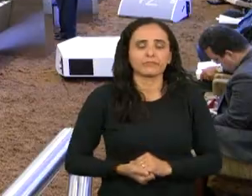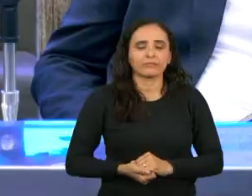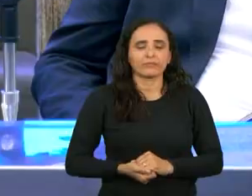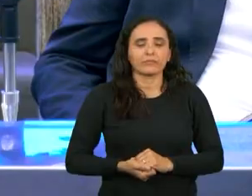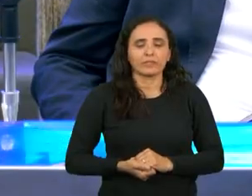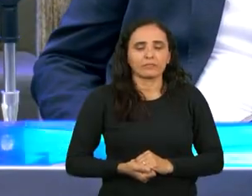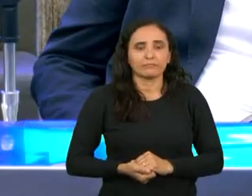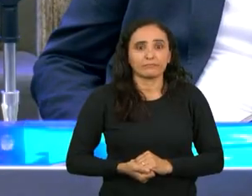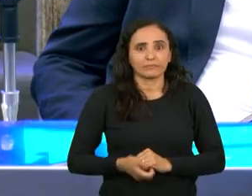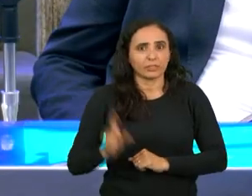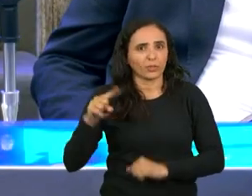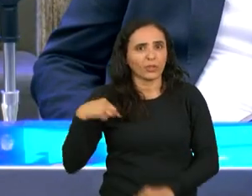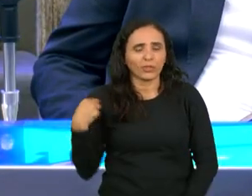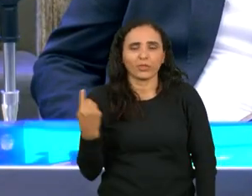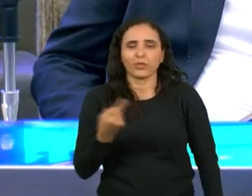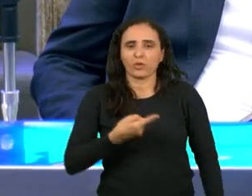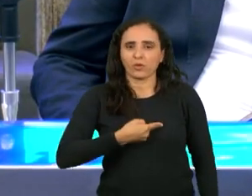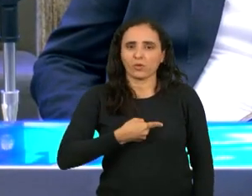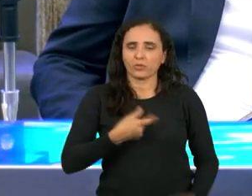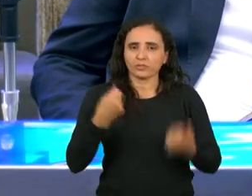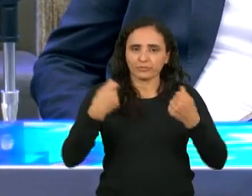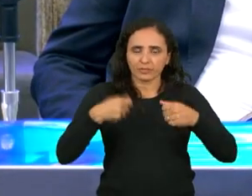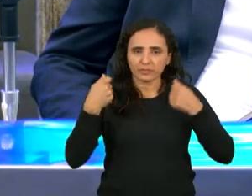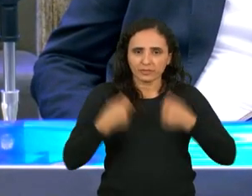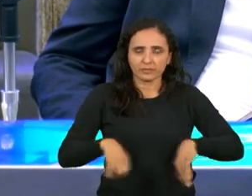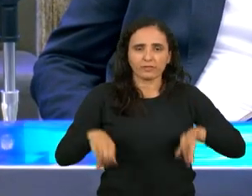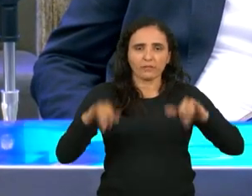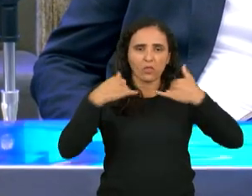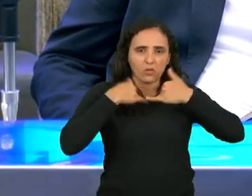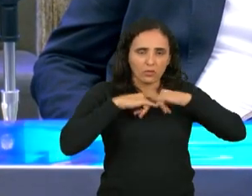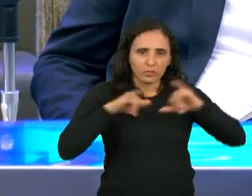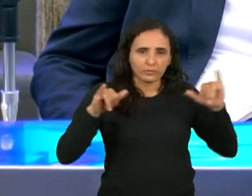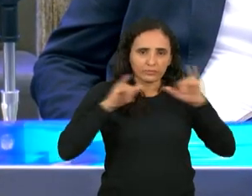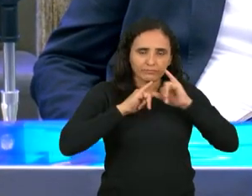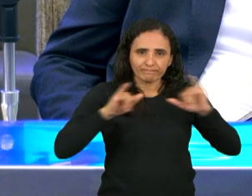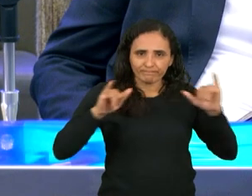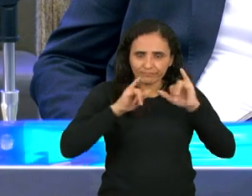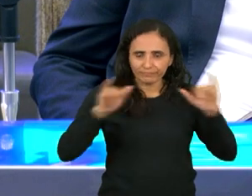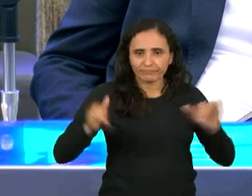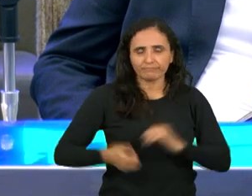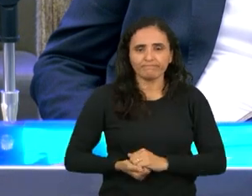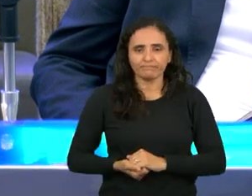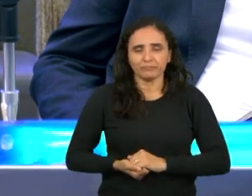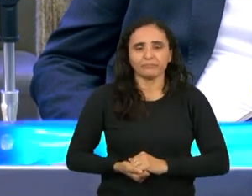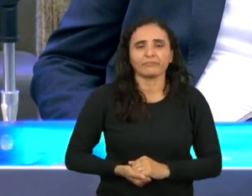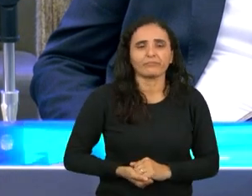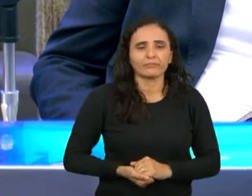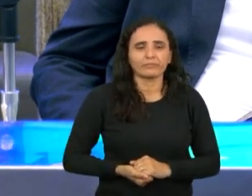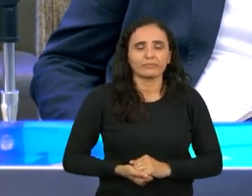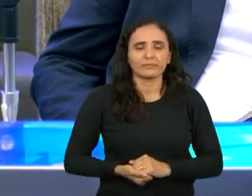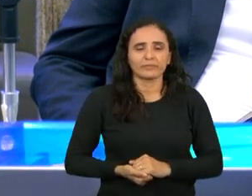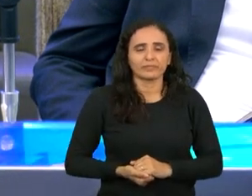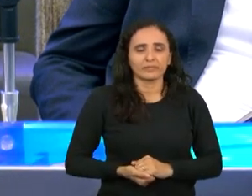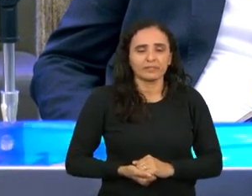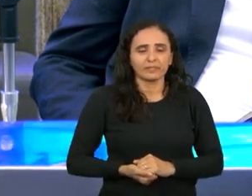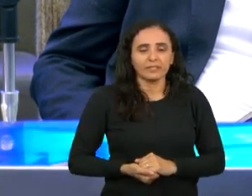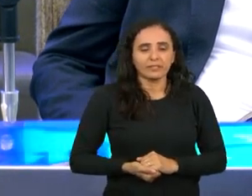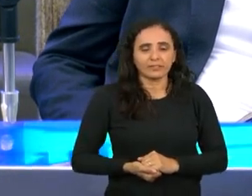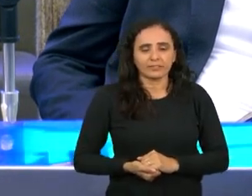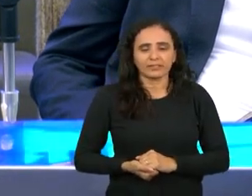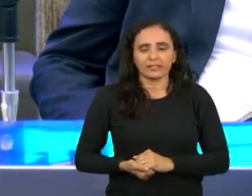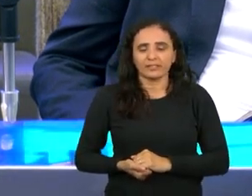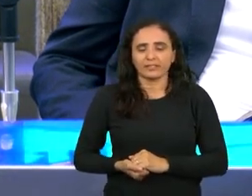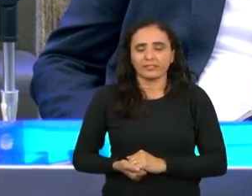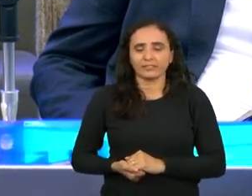então nós somos uma criatura diferente veja primeiro epístola de Pedro Capítulo 4